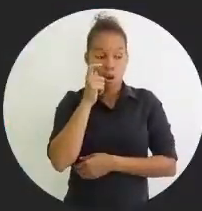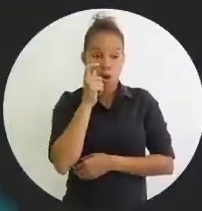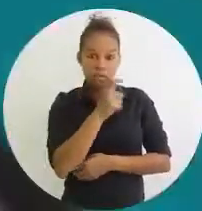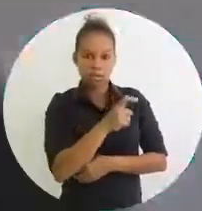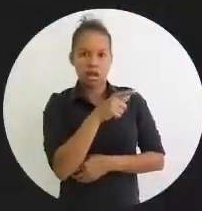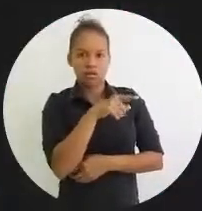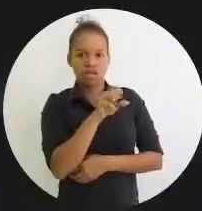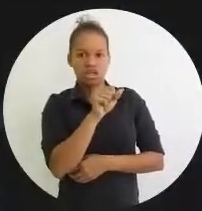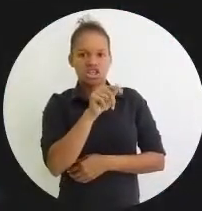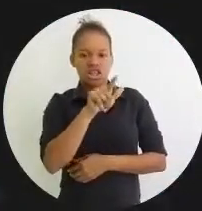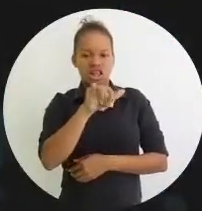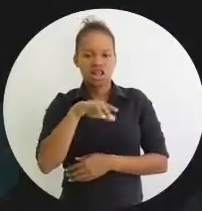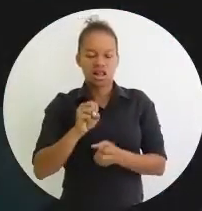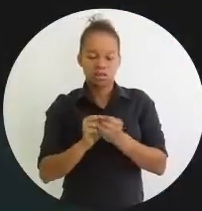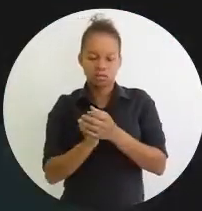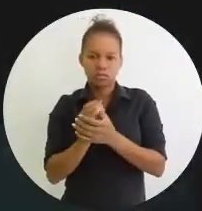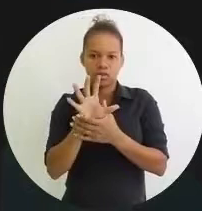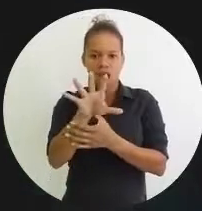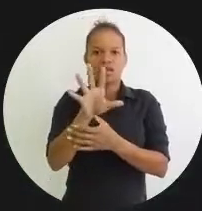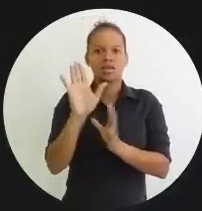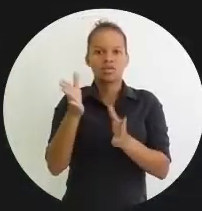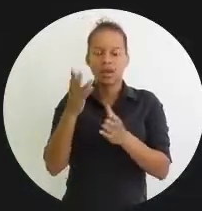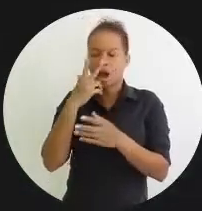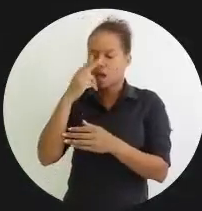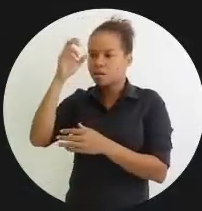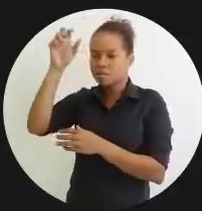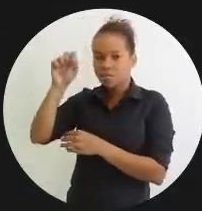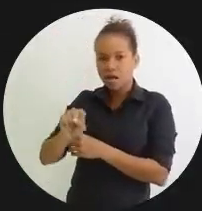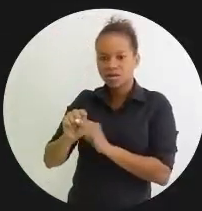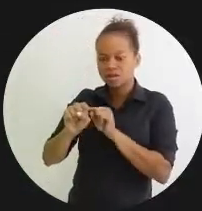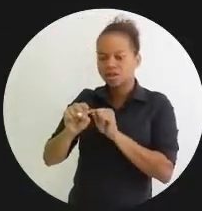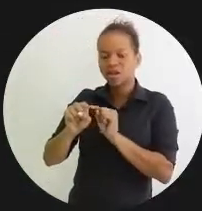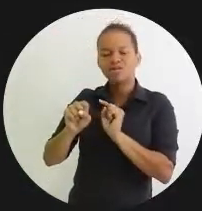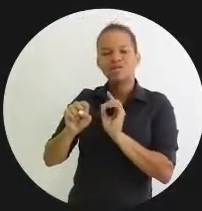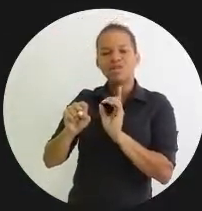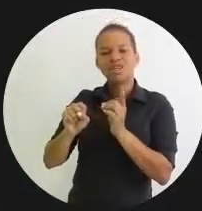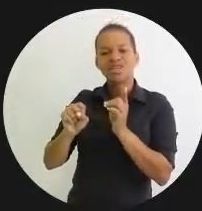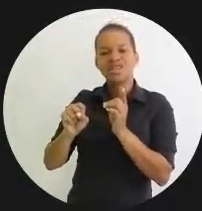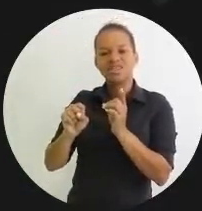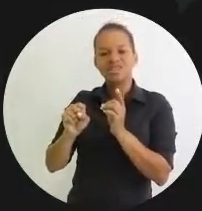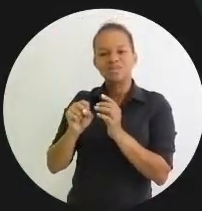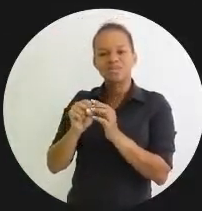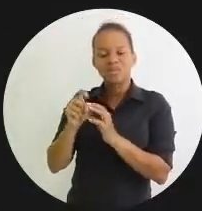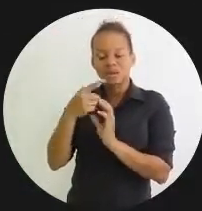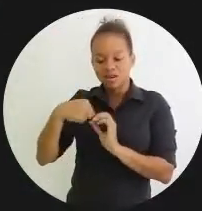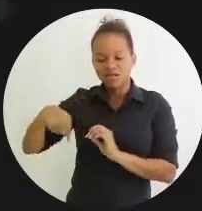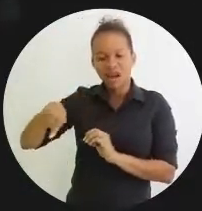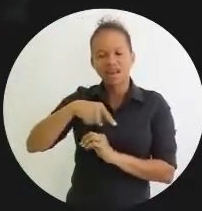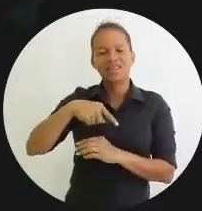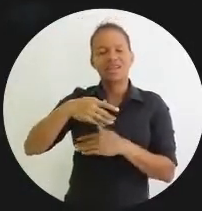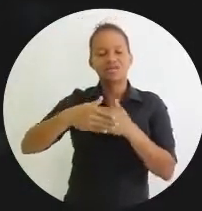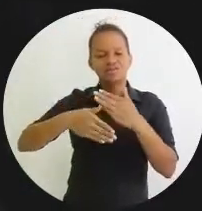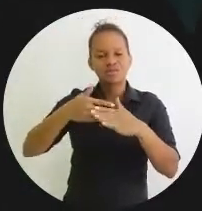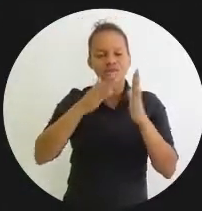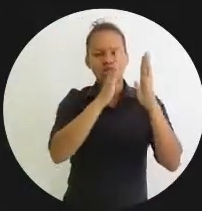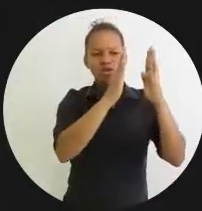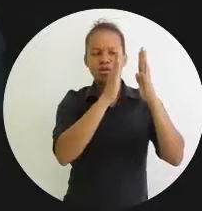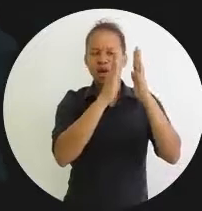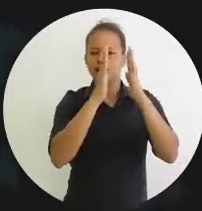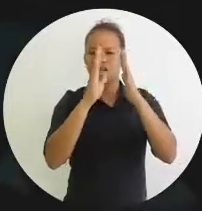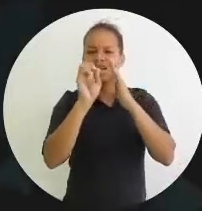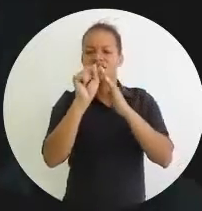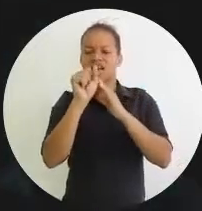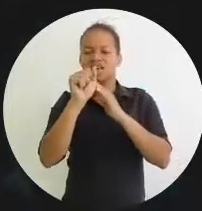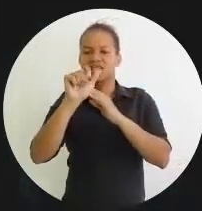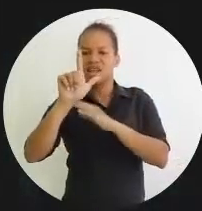Observe aí no slide árvore de arquivos, que quando você baixa ele vem compactado, você descompacta ele. E ele vai ter essa pasta